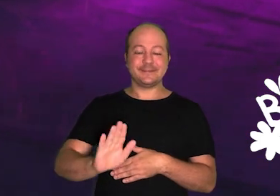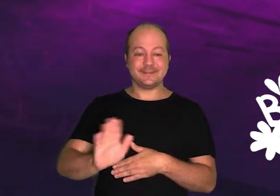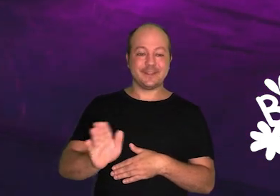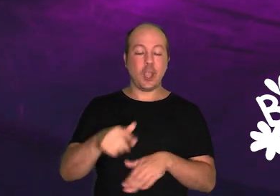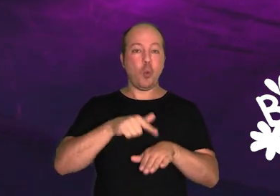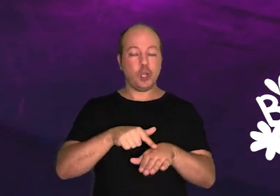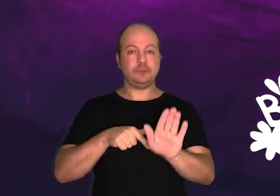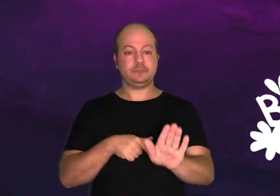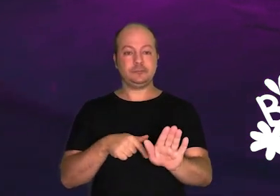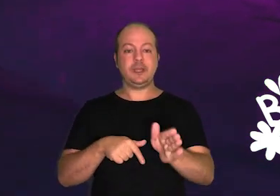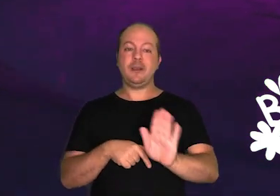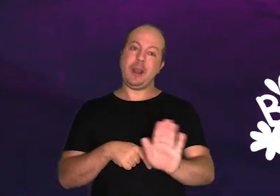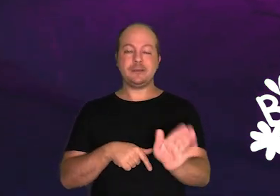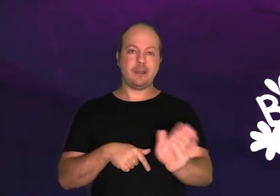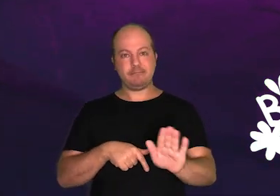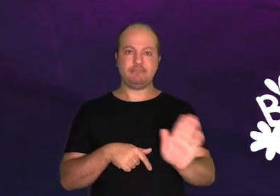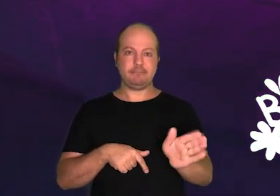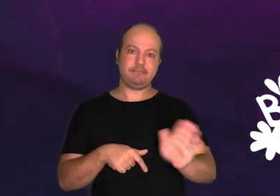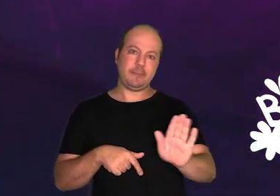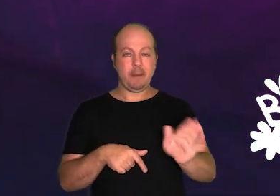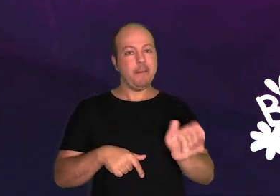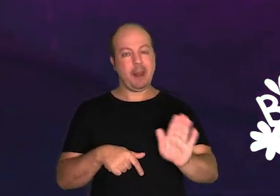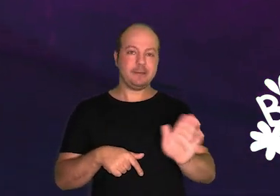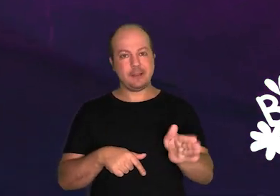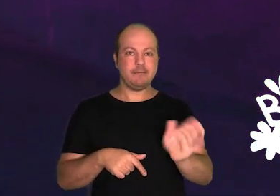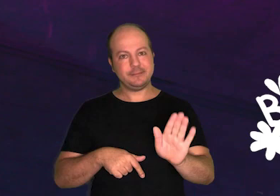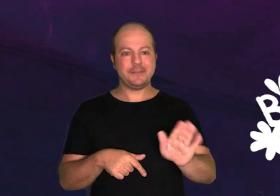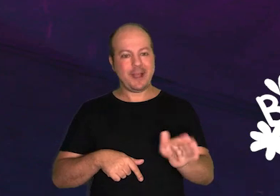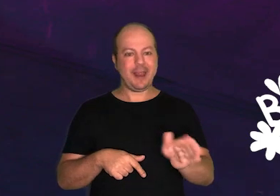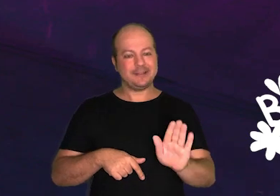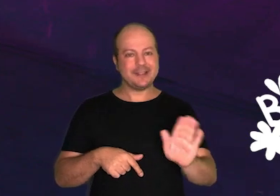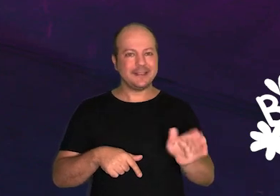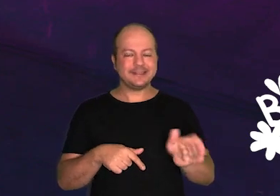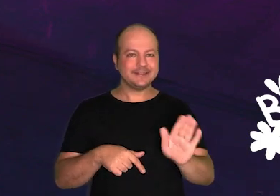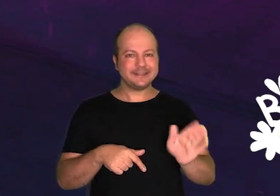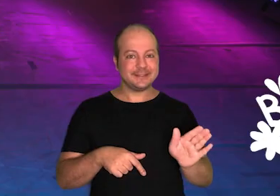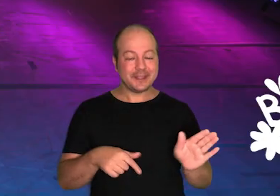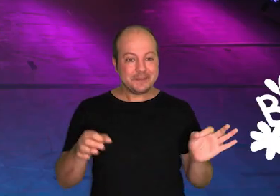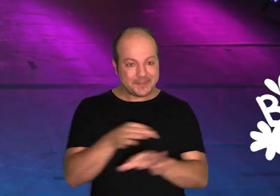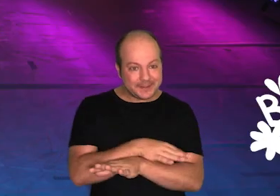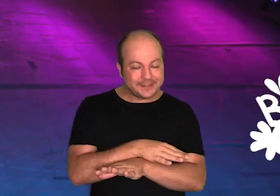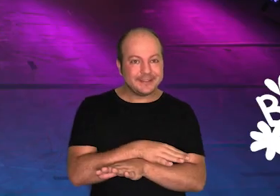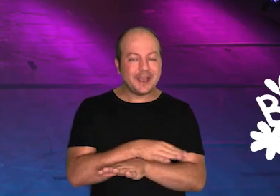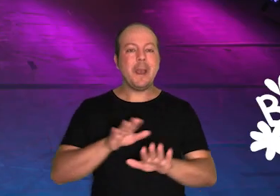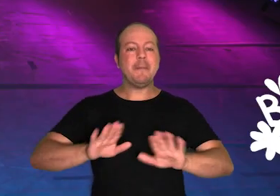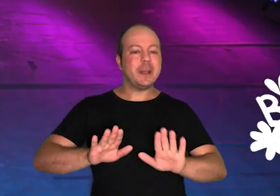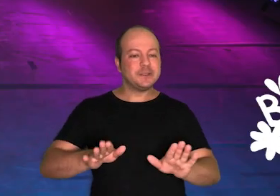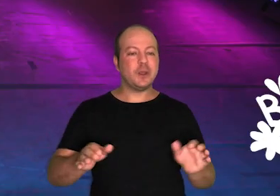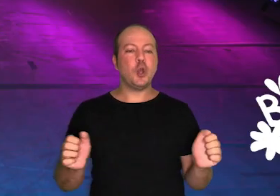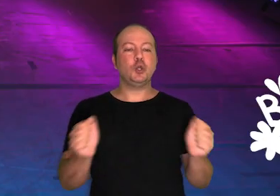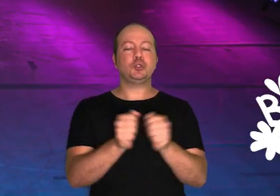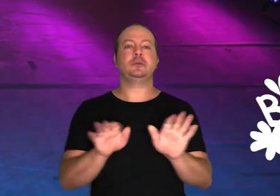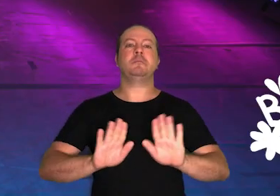bota o outro pé e balança também. Balança. Balança. Balança. Balançou um, balançou o outro. Juntos,